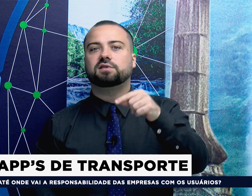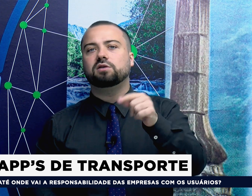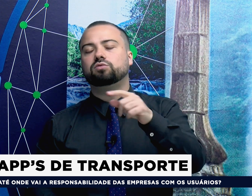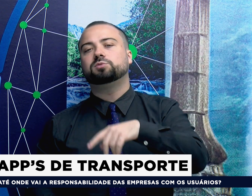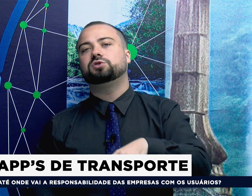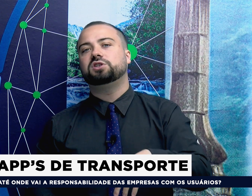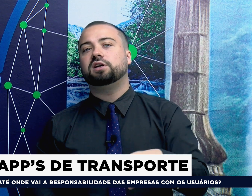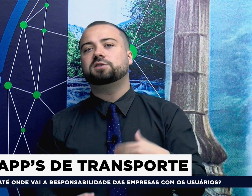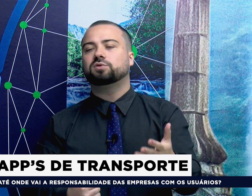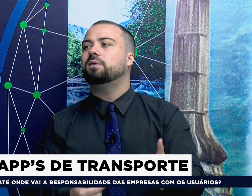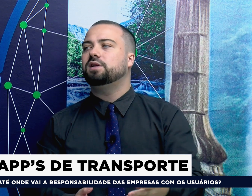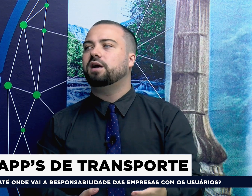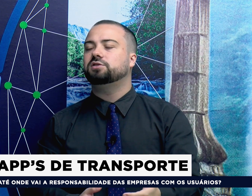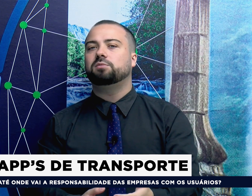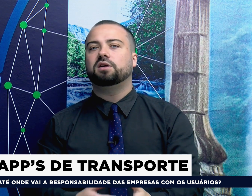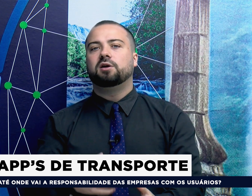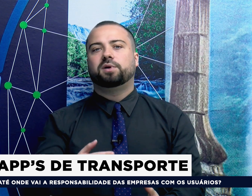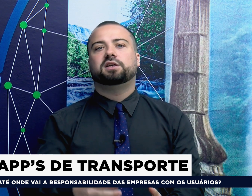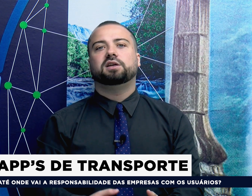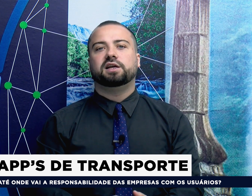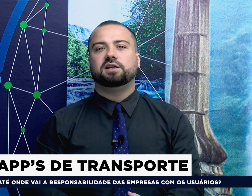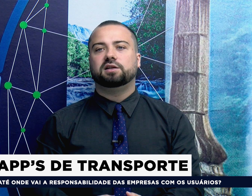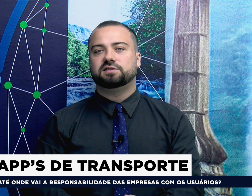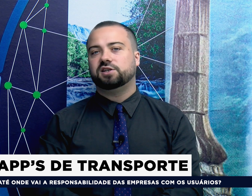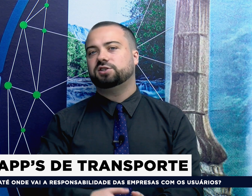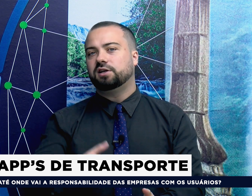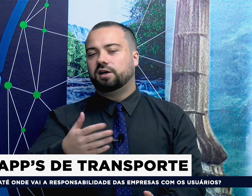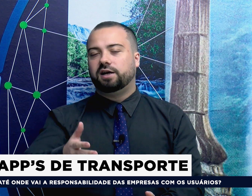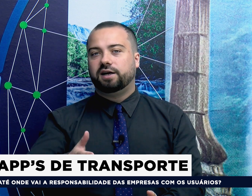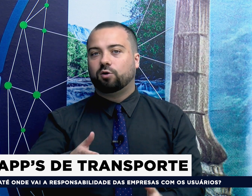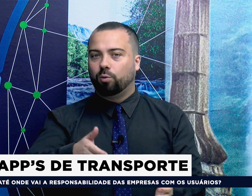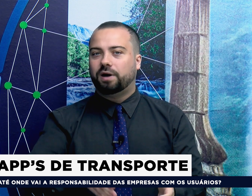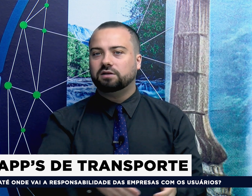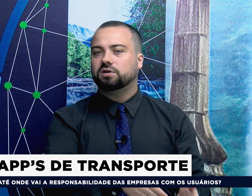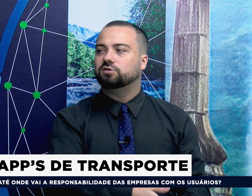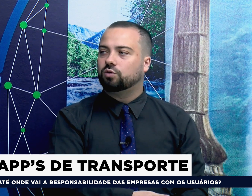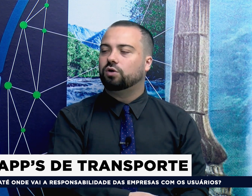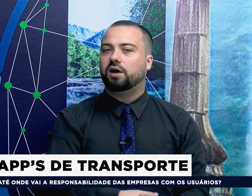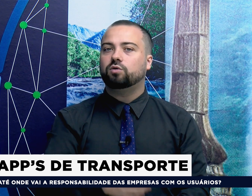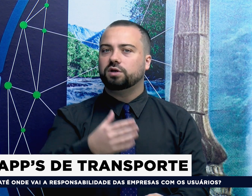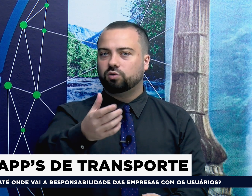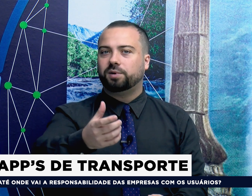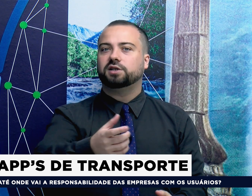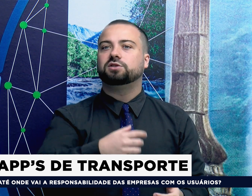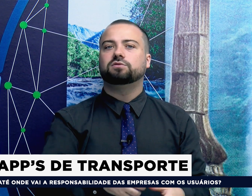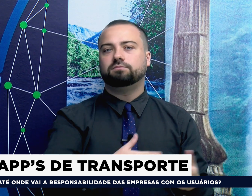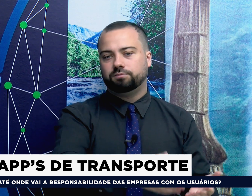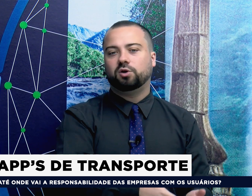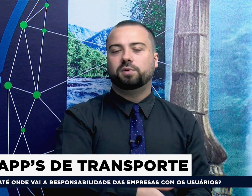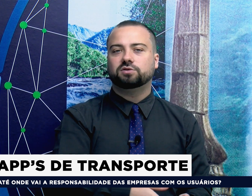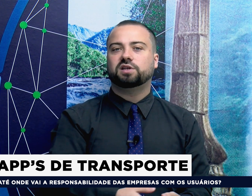motorista tenha algum tipo de responsabilidade também para que ele seja culpado caso ocorra algo e que o